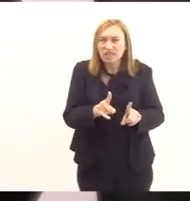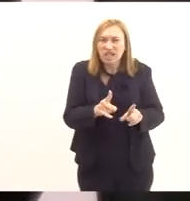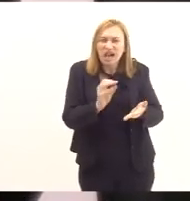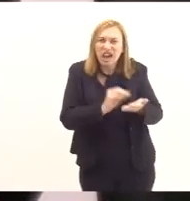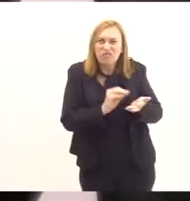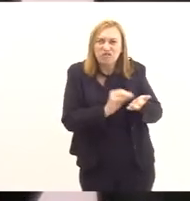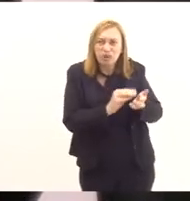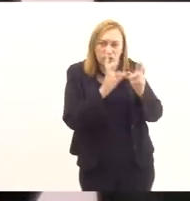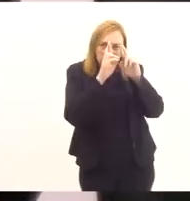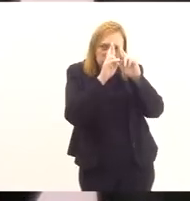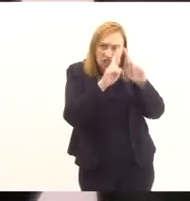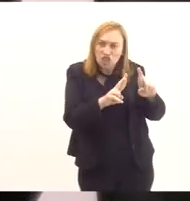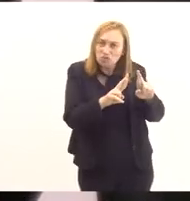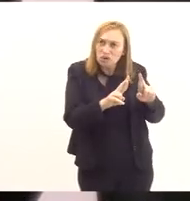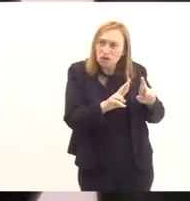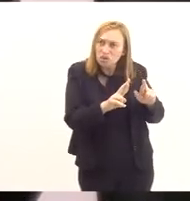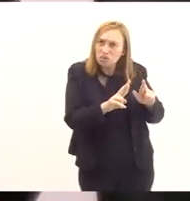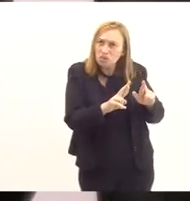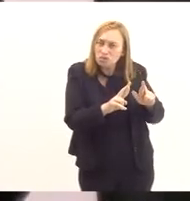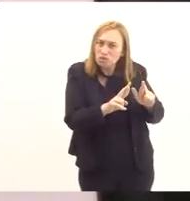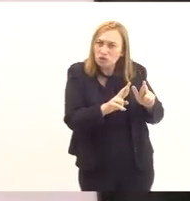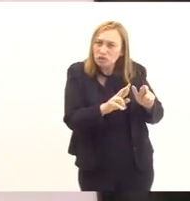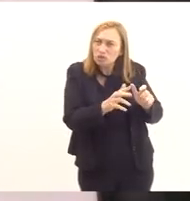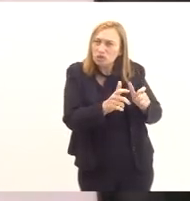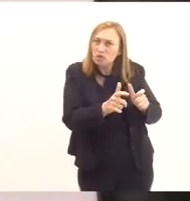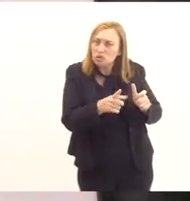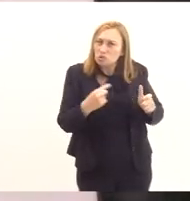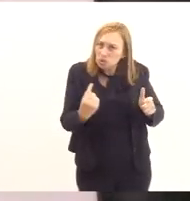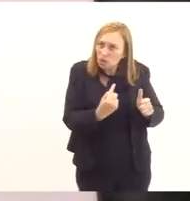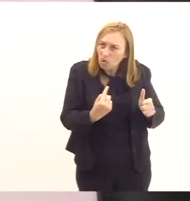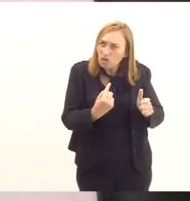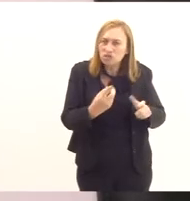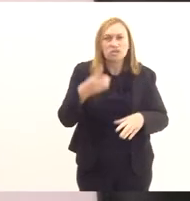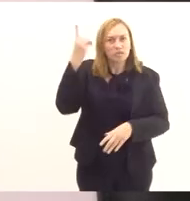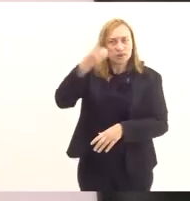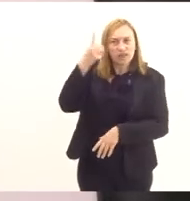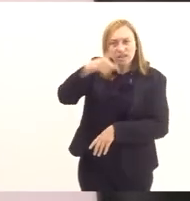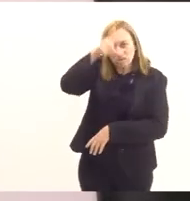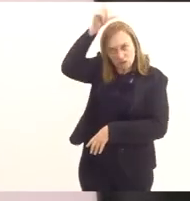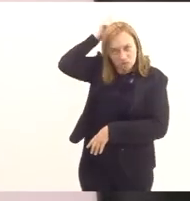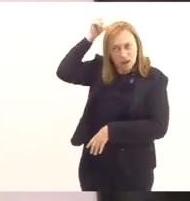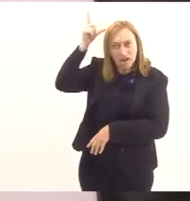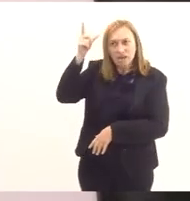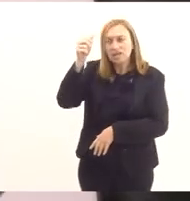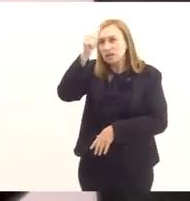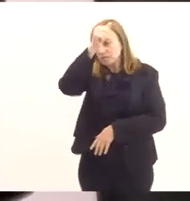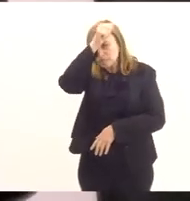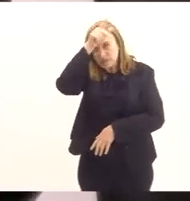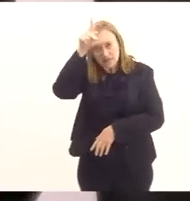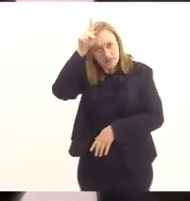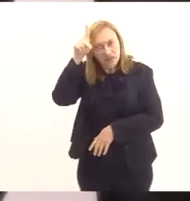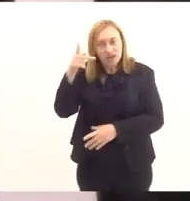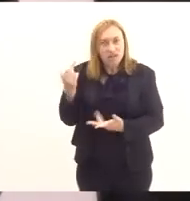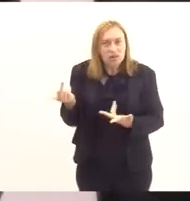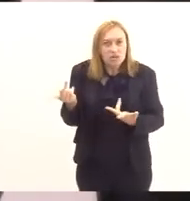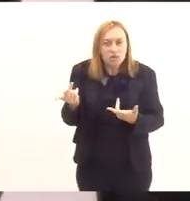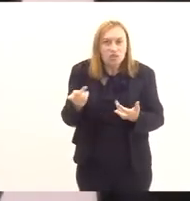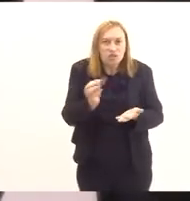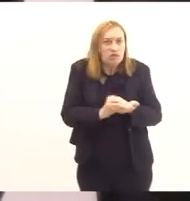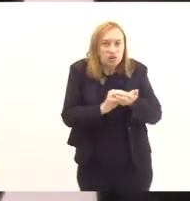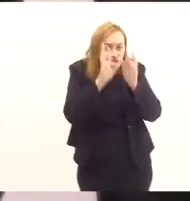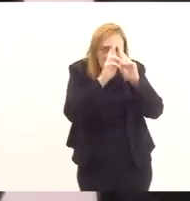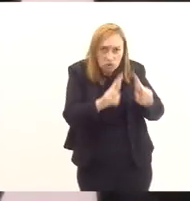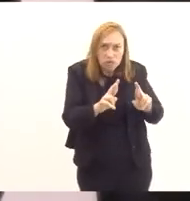grande dá para Rodrigo a falta de respeito com a casa vai falta de respeito do deputado dos Paulo a falta de respeito Prefeito Rubens bomtempo eu tinha evitado de